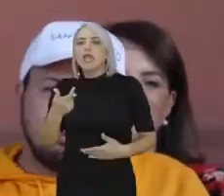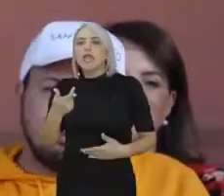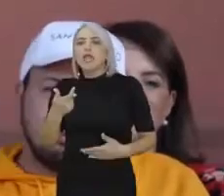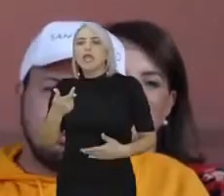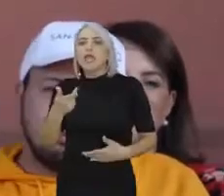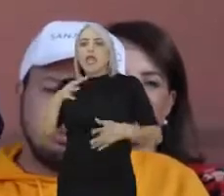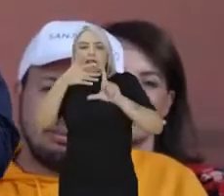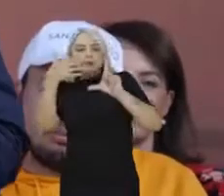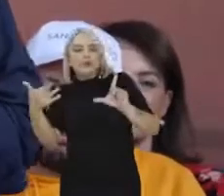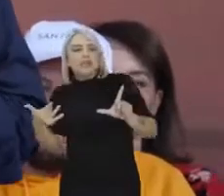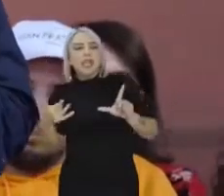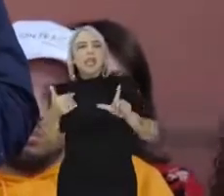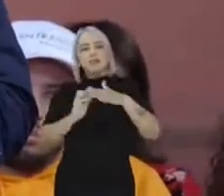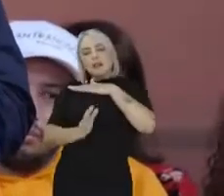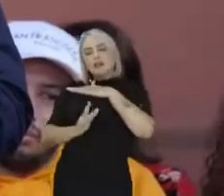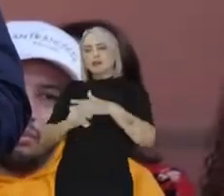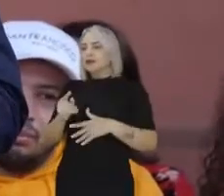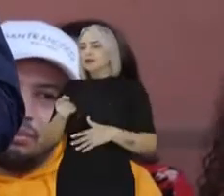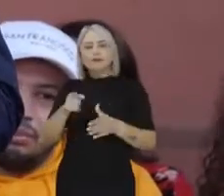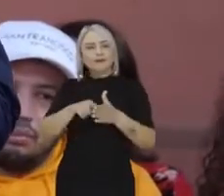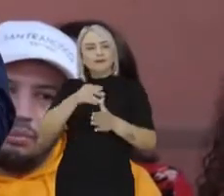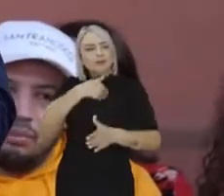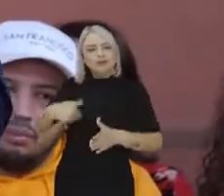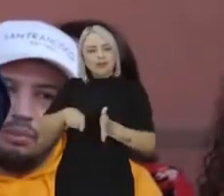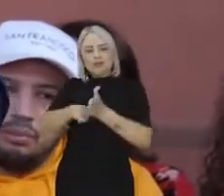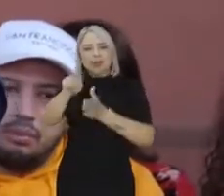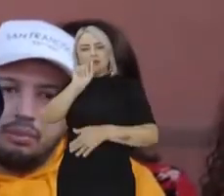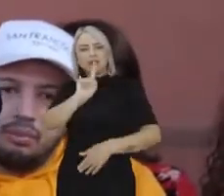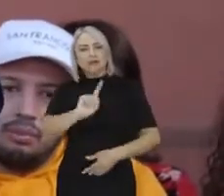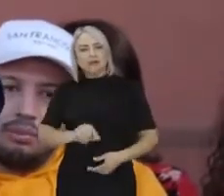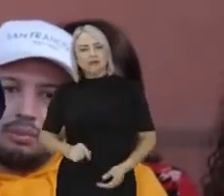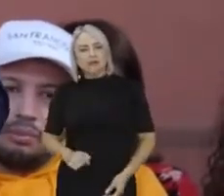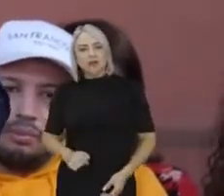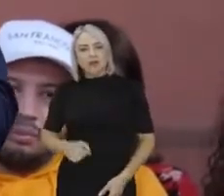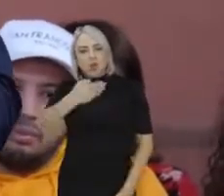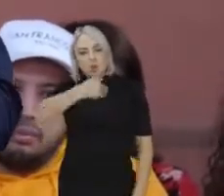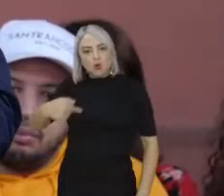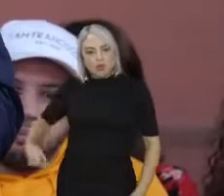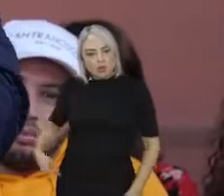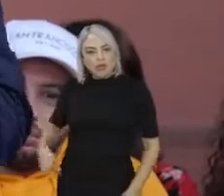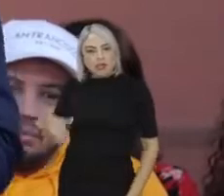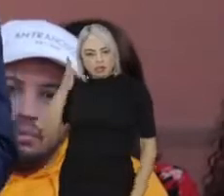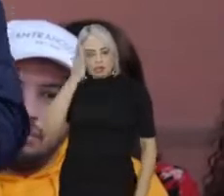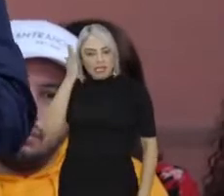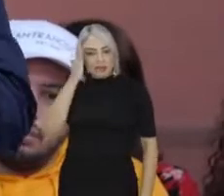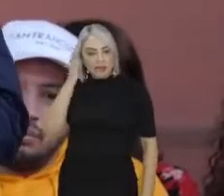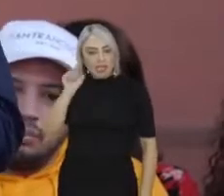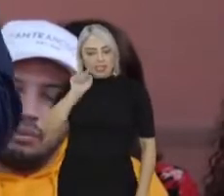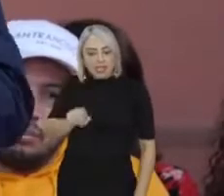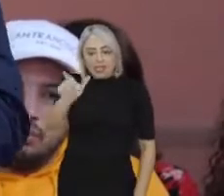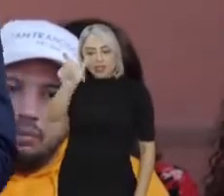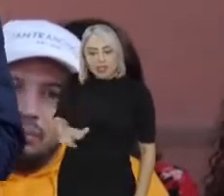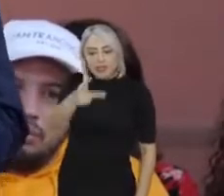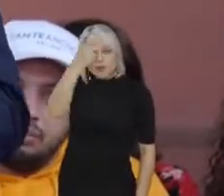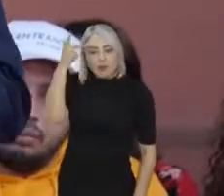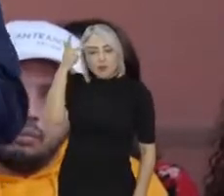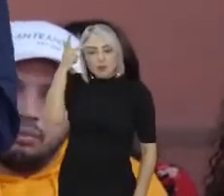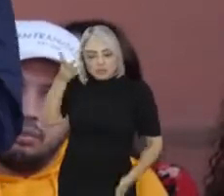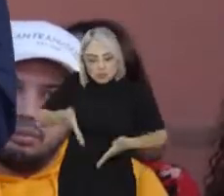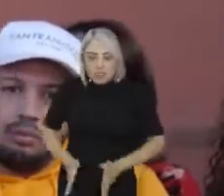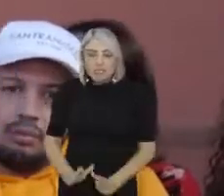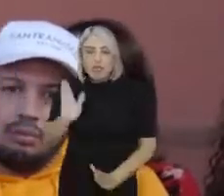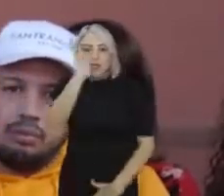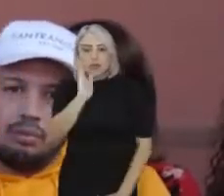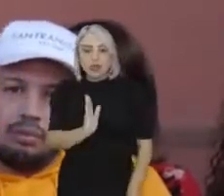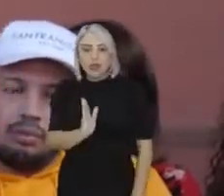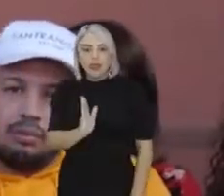você não tem que perguntar. O Estado tem que saber que está ali uma pessoa que nasceu neste país, portanto é brasileiro e